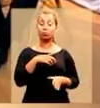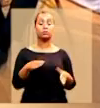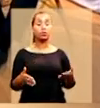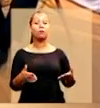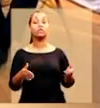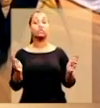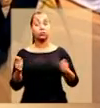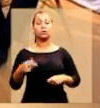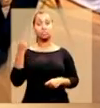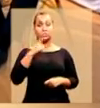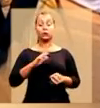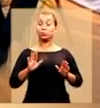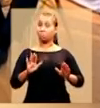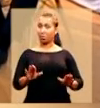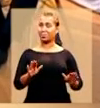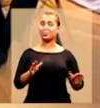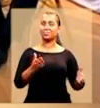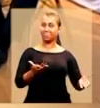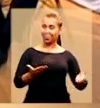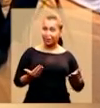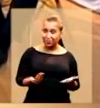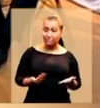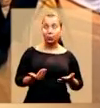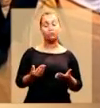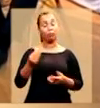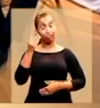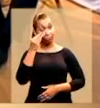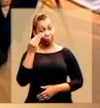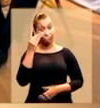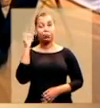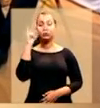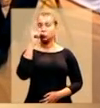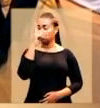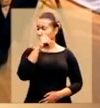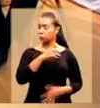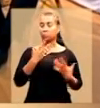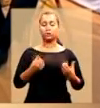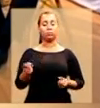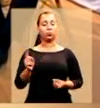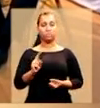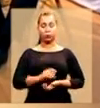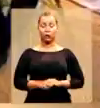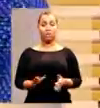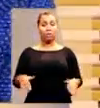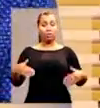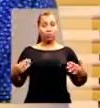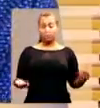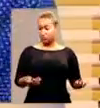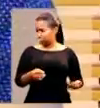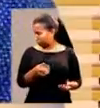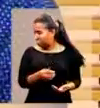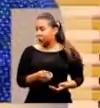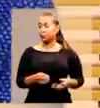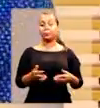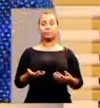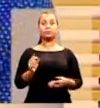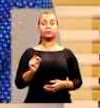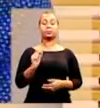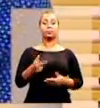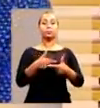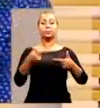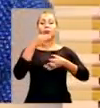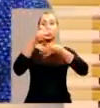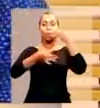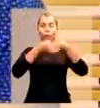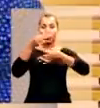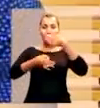né? Aí você consegue trazer. Agora, trazer por arriscar é muito difícil, eles nem aceitam. Então, você acaba indo por